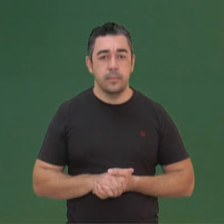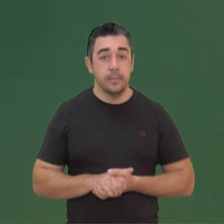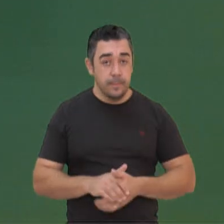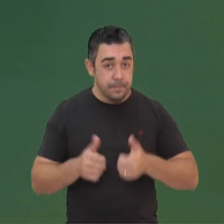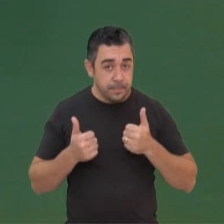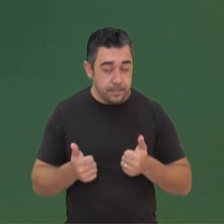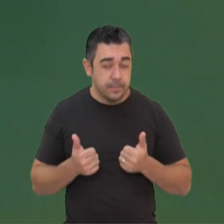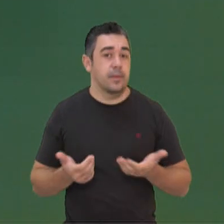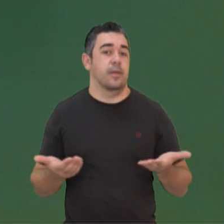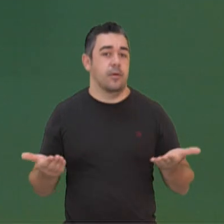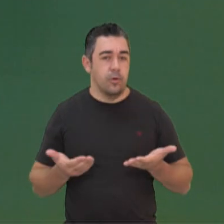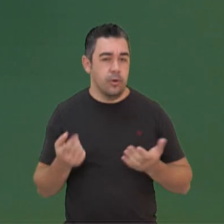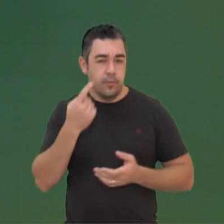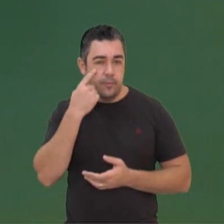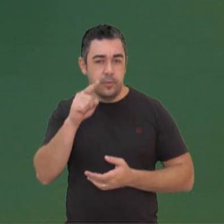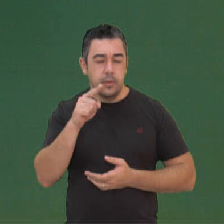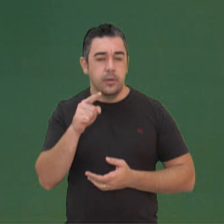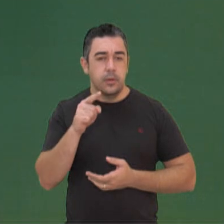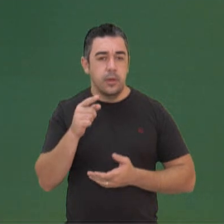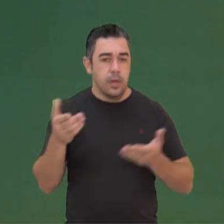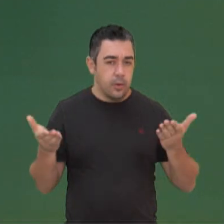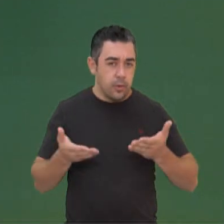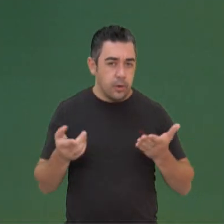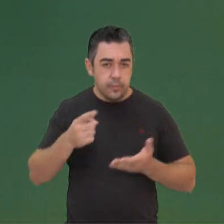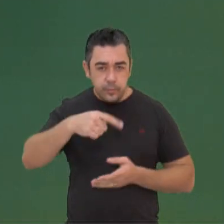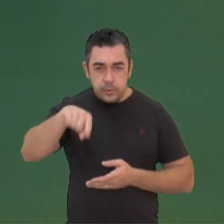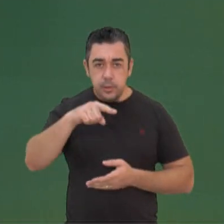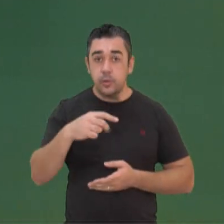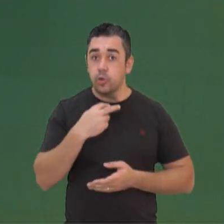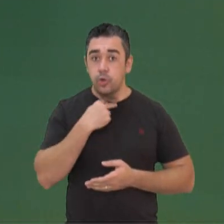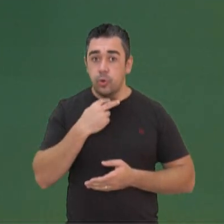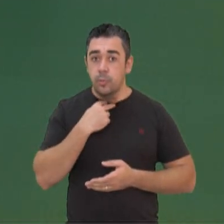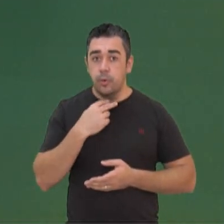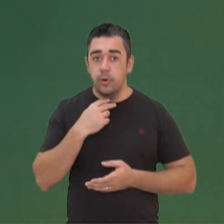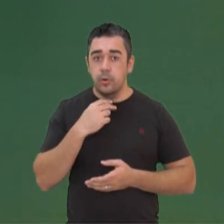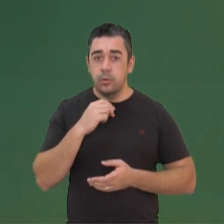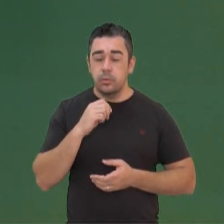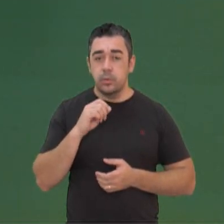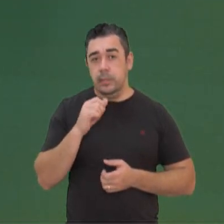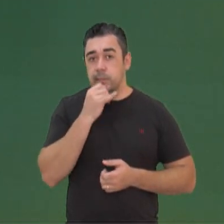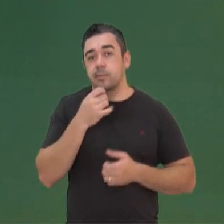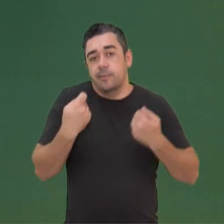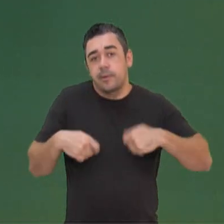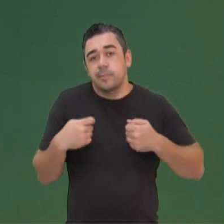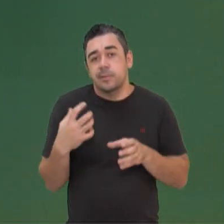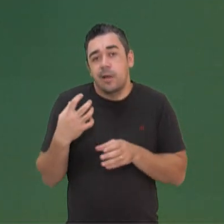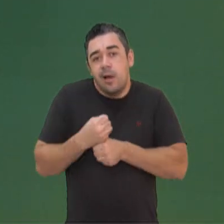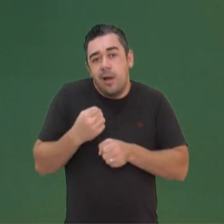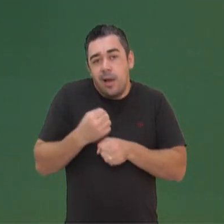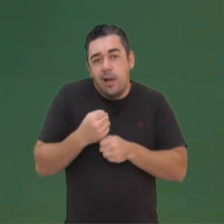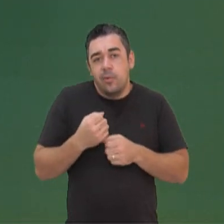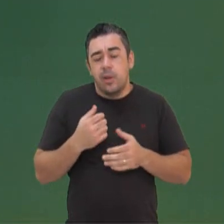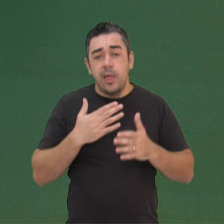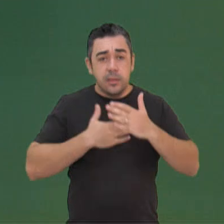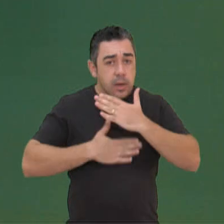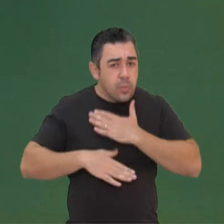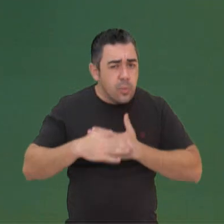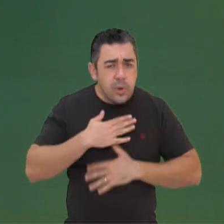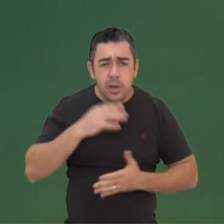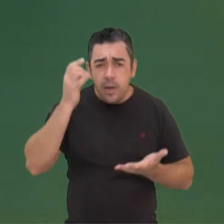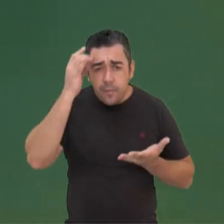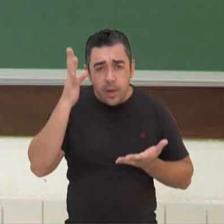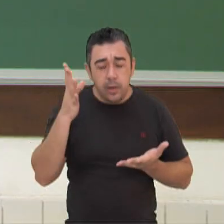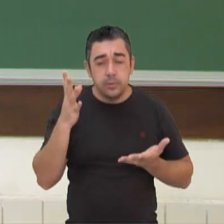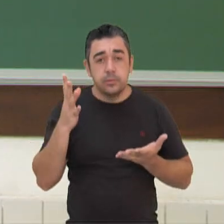Muito bem. Então, reforçando para vocês aqui que a gente não pode fugir dos exercícios de cálculos. Esse exercício aqui é bem tranquilo, bem